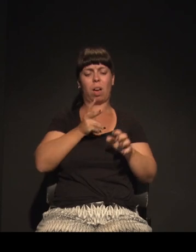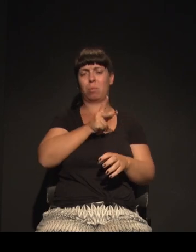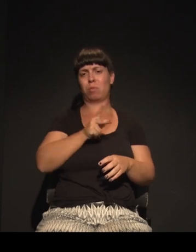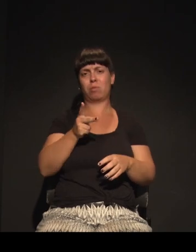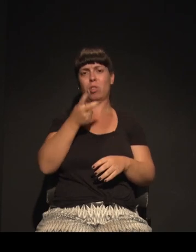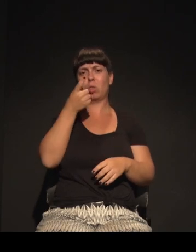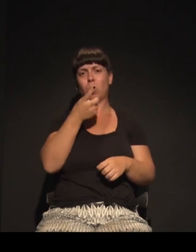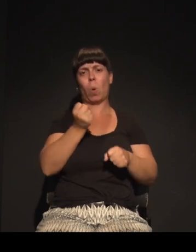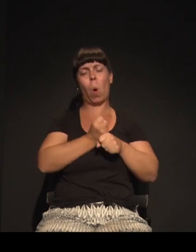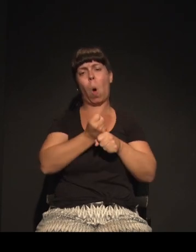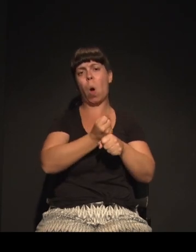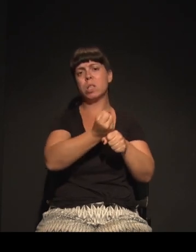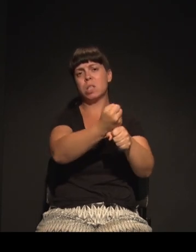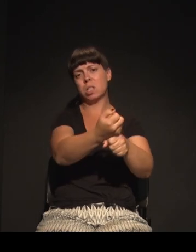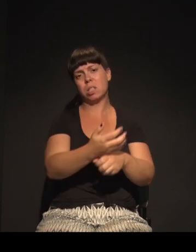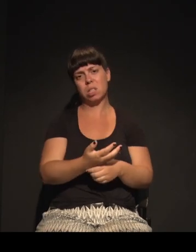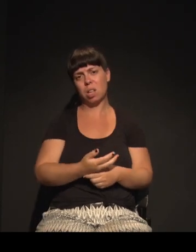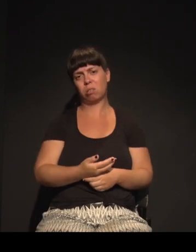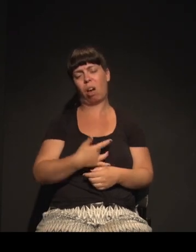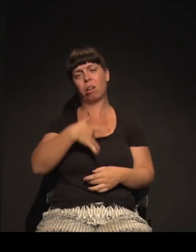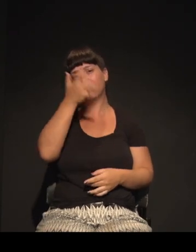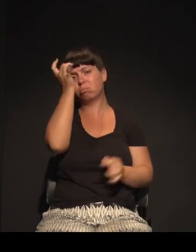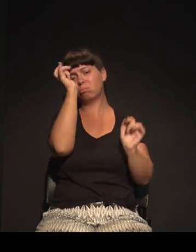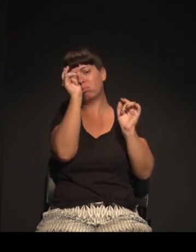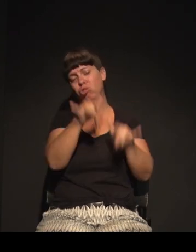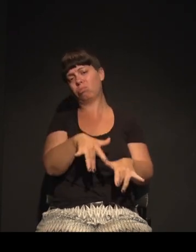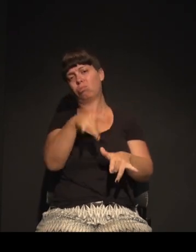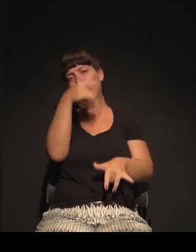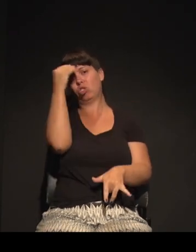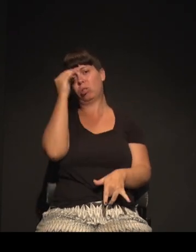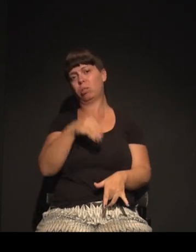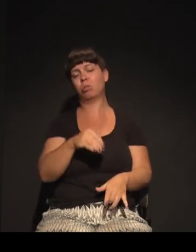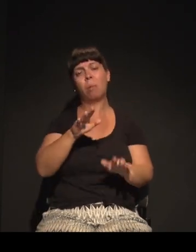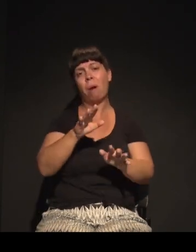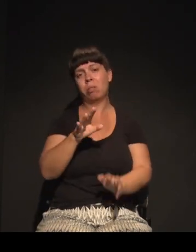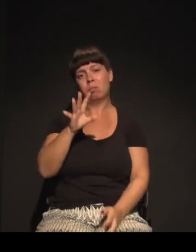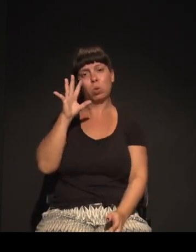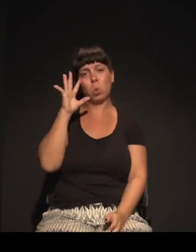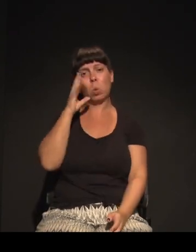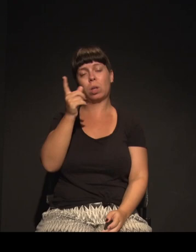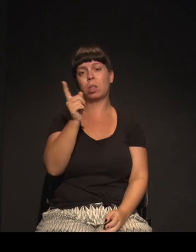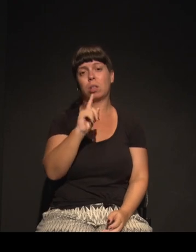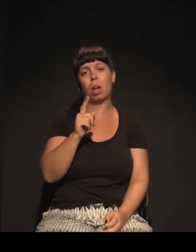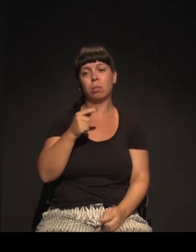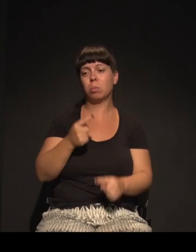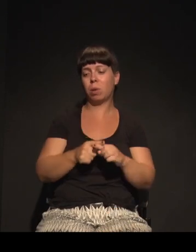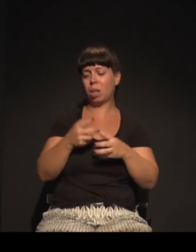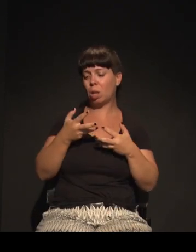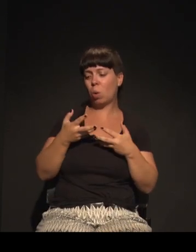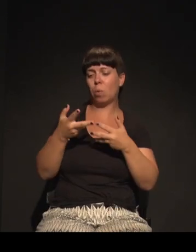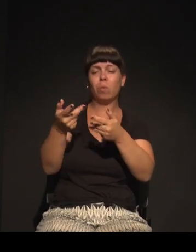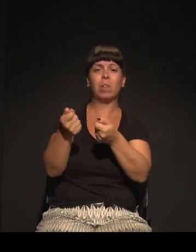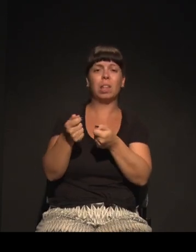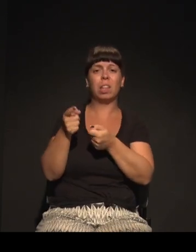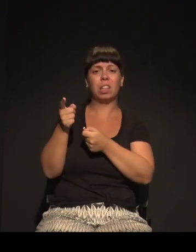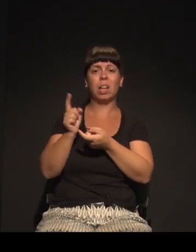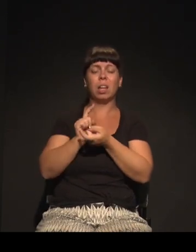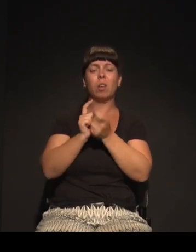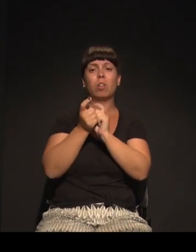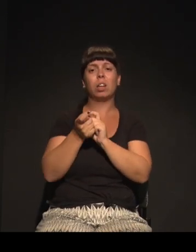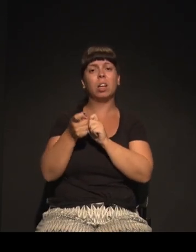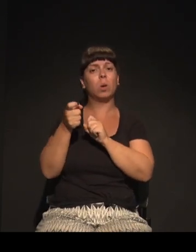não quero mais ser professora não eu desistir de tudo mas não adianta porque eles me convida pra para as reuniões da